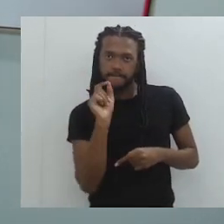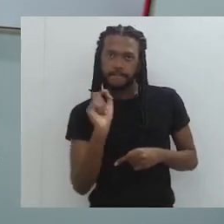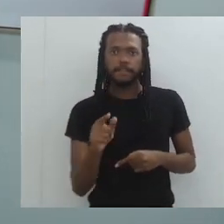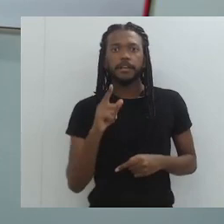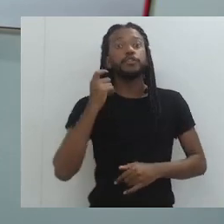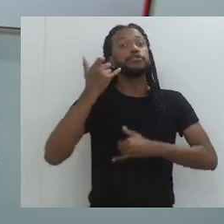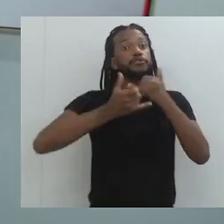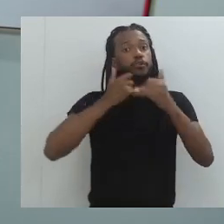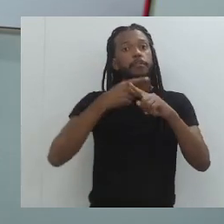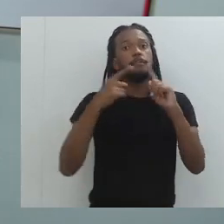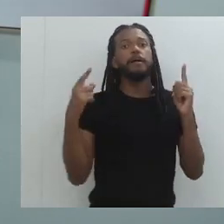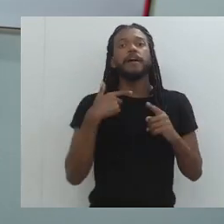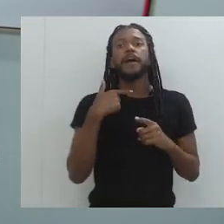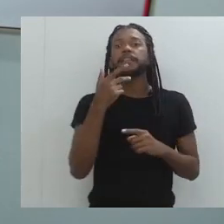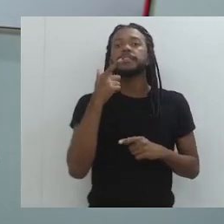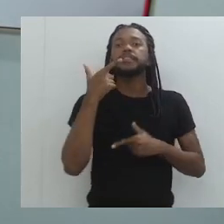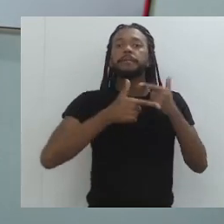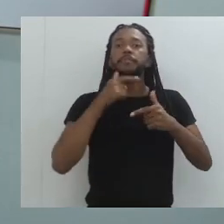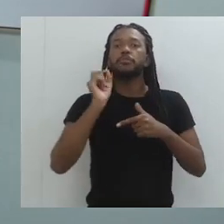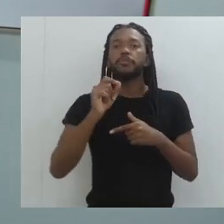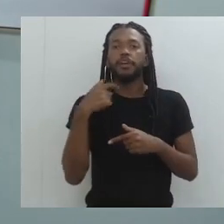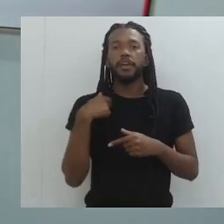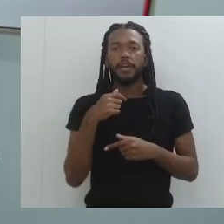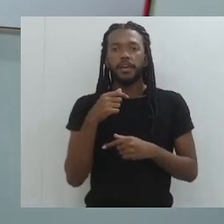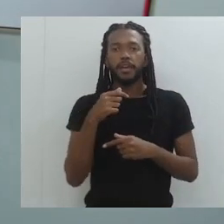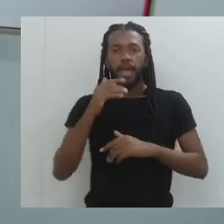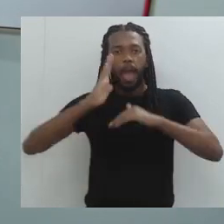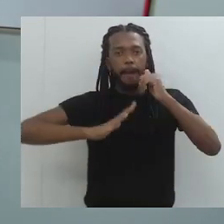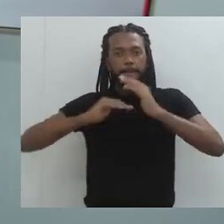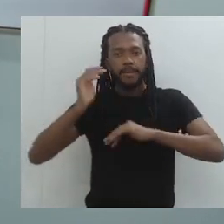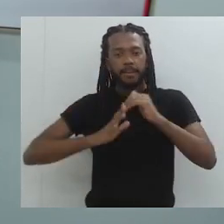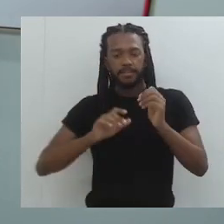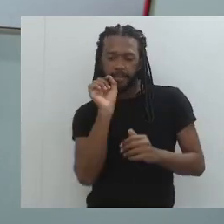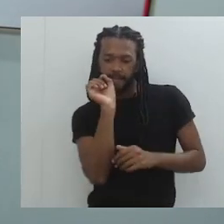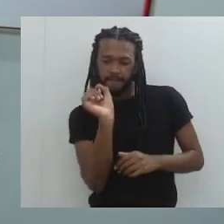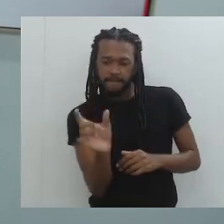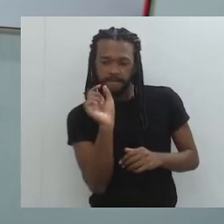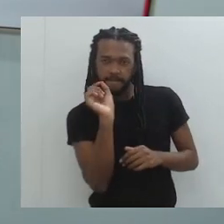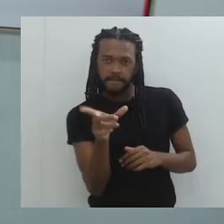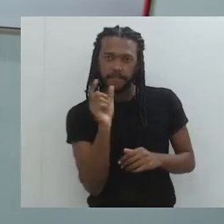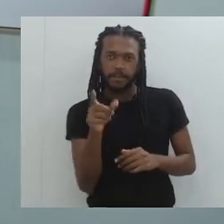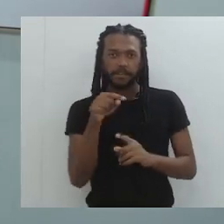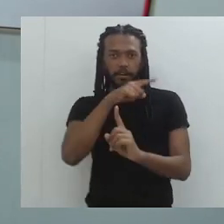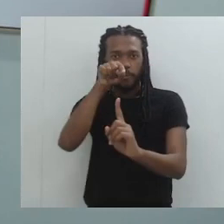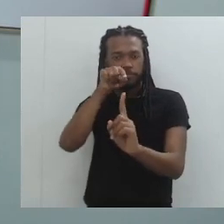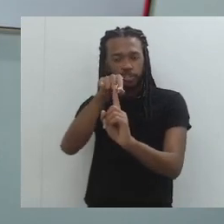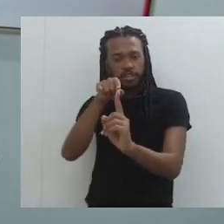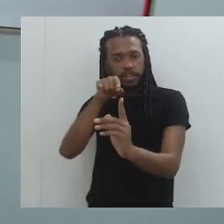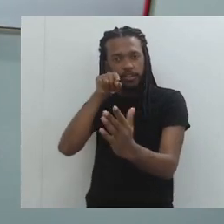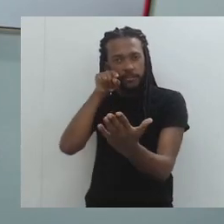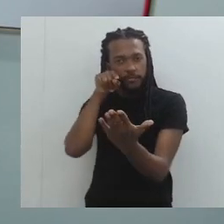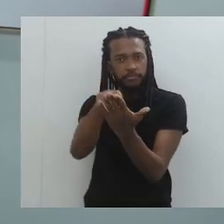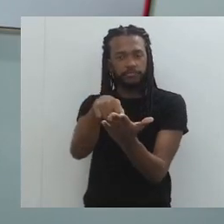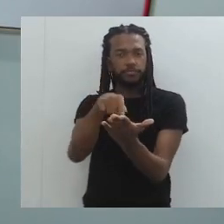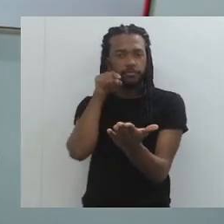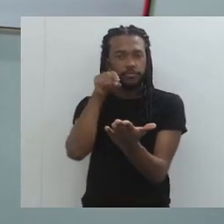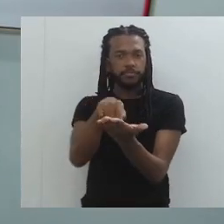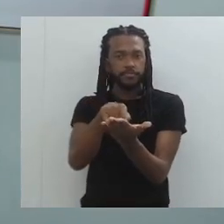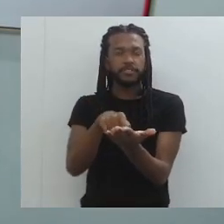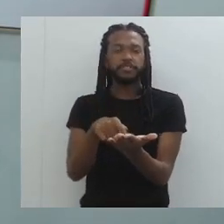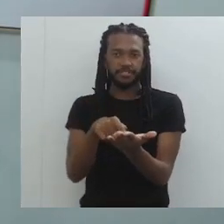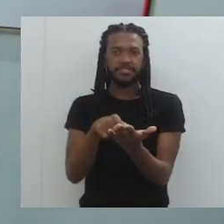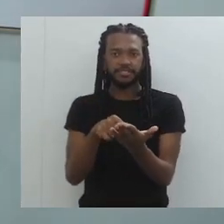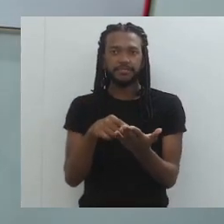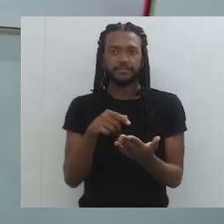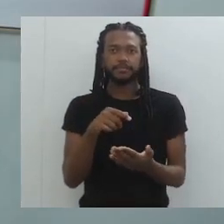eu estava trabalhando o quê? A questão da habilidade, vamos dizer, de acertar um alvo. E era bem interessante